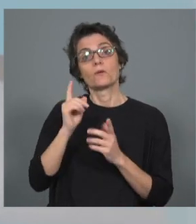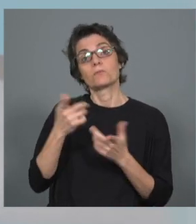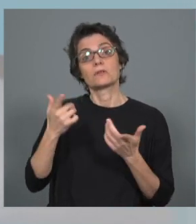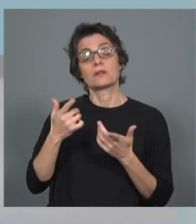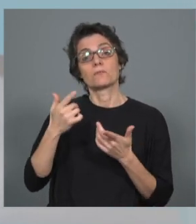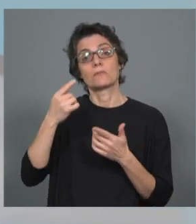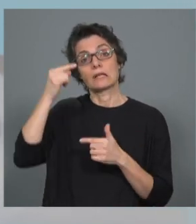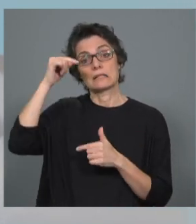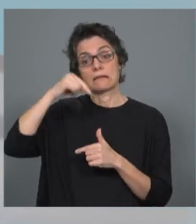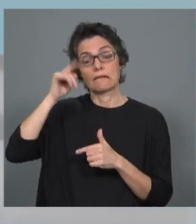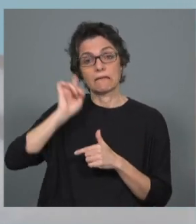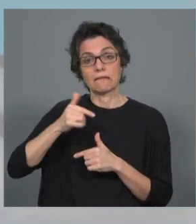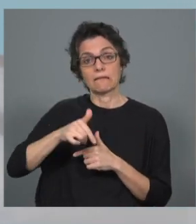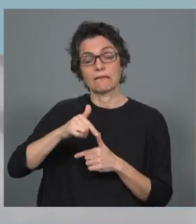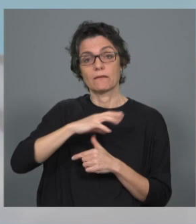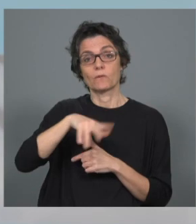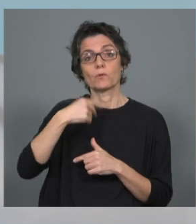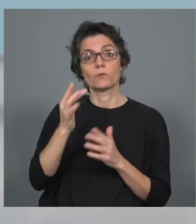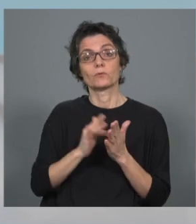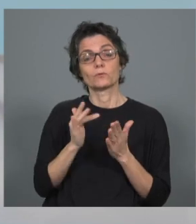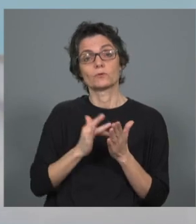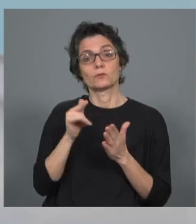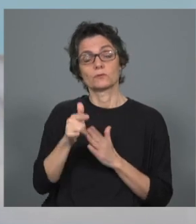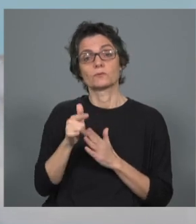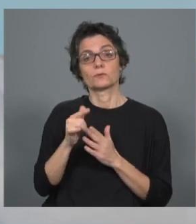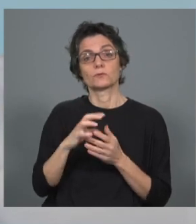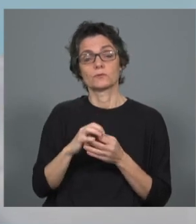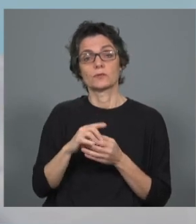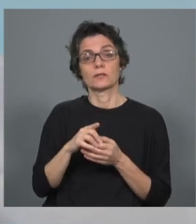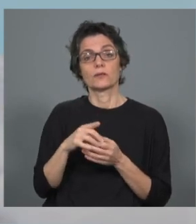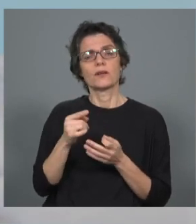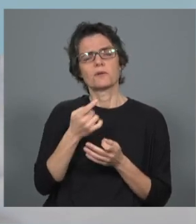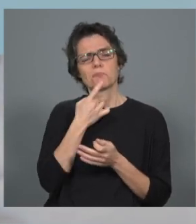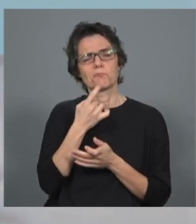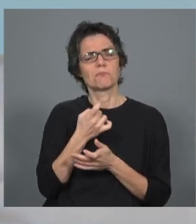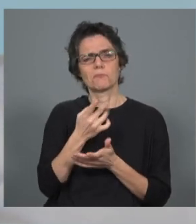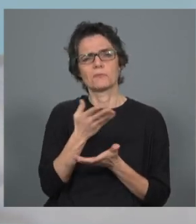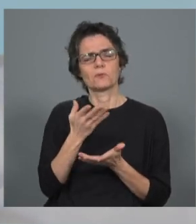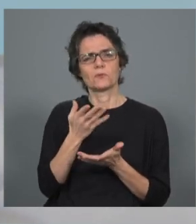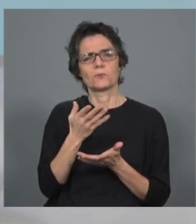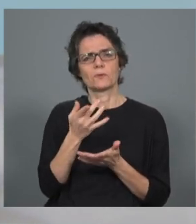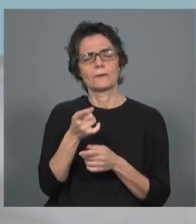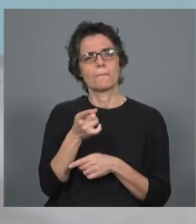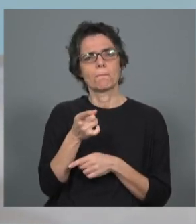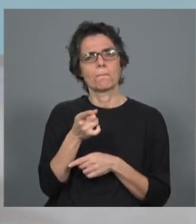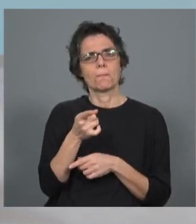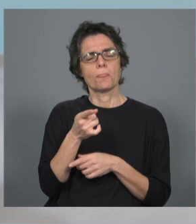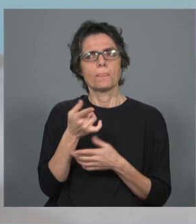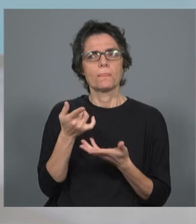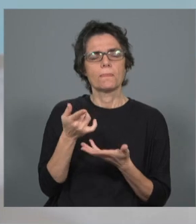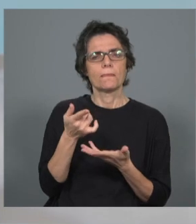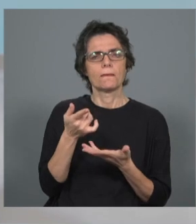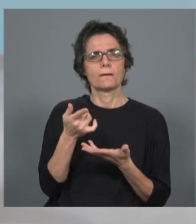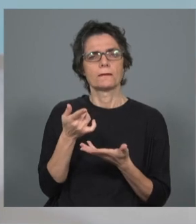que assinalámos hoje, o Dia Mundial dos Livros, do livro, e perguntava-lhe que realidade é esta e, sobretudo, que proximidade